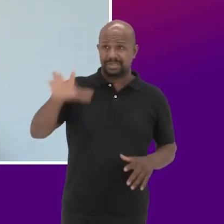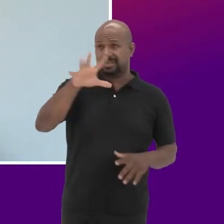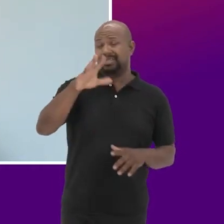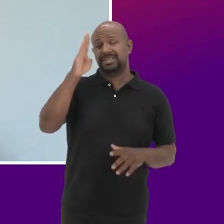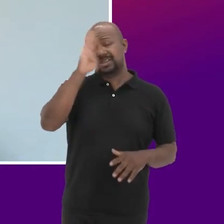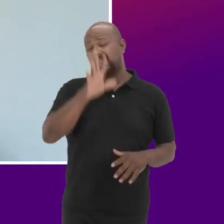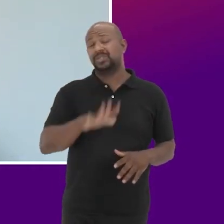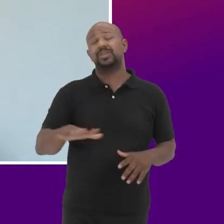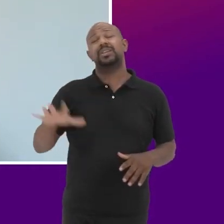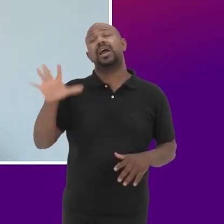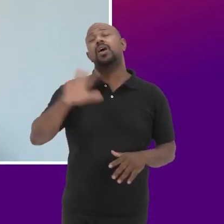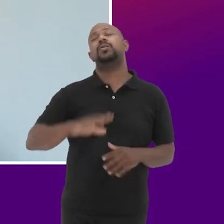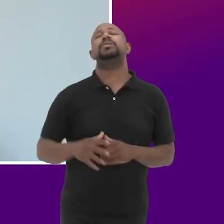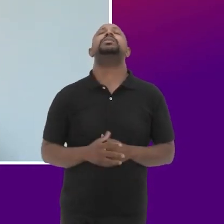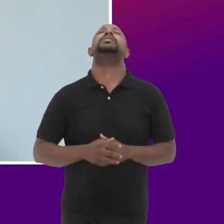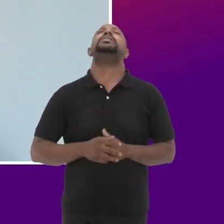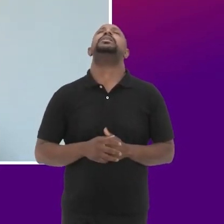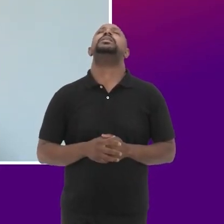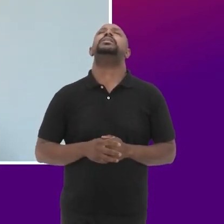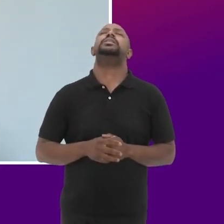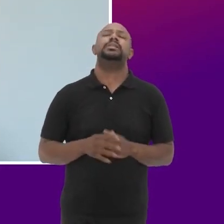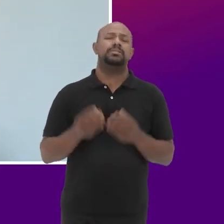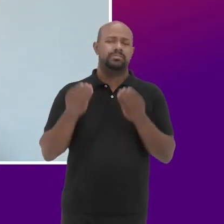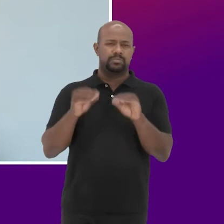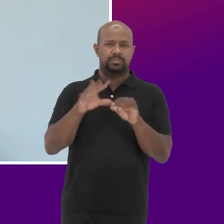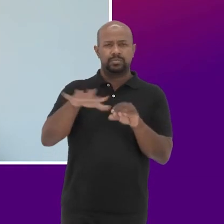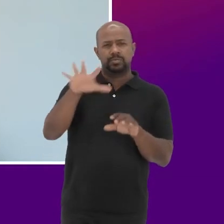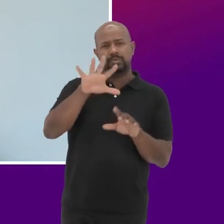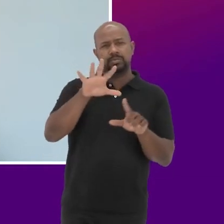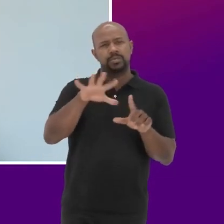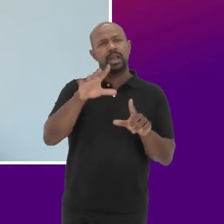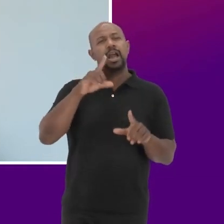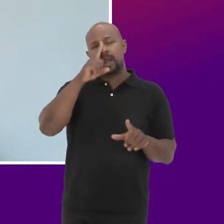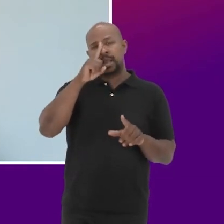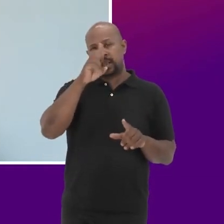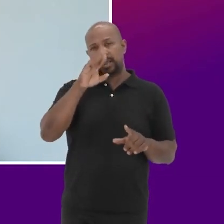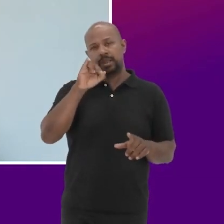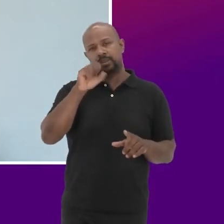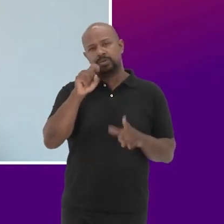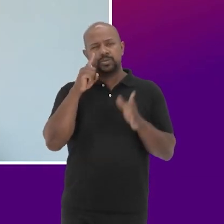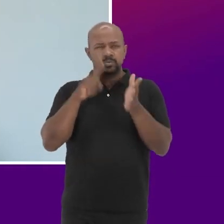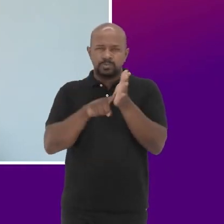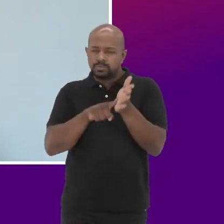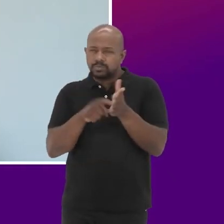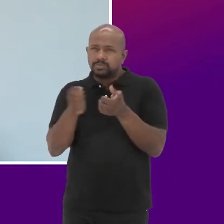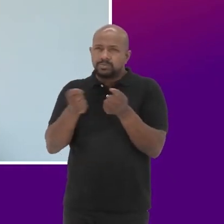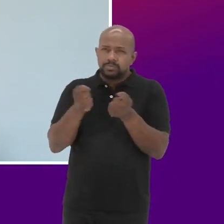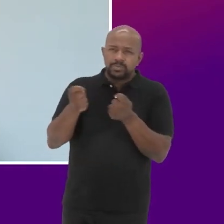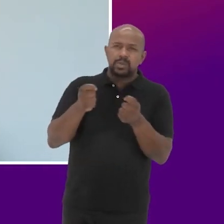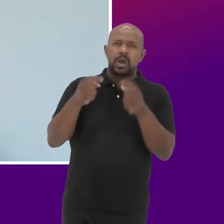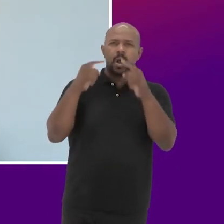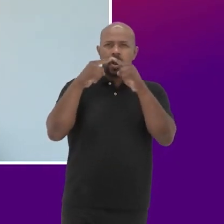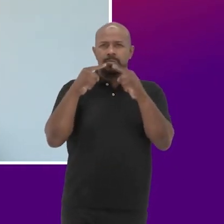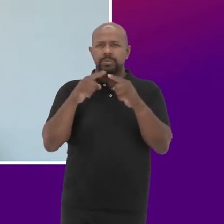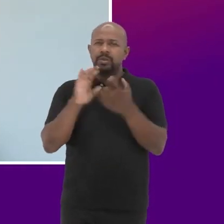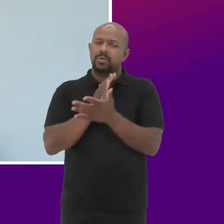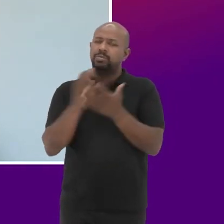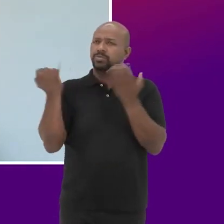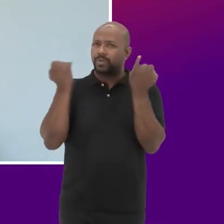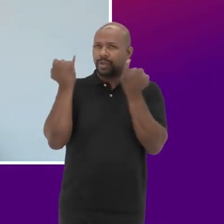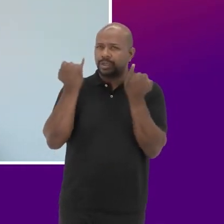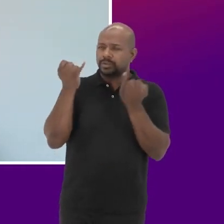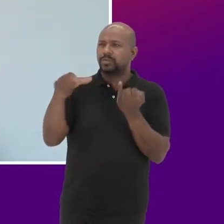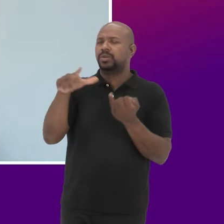nacional, e a gente coloca isso num painel de risco, né, de monitoramento, combina com algumas